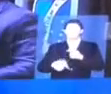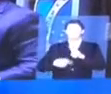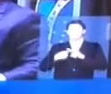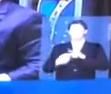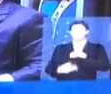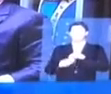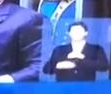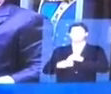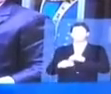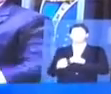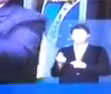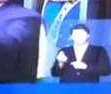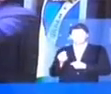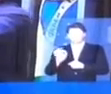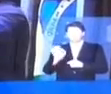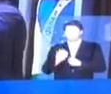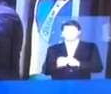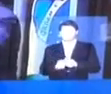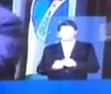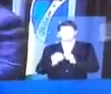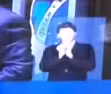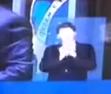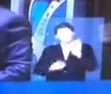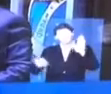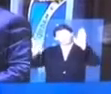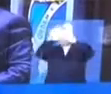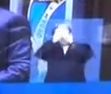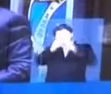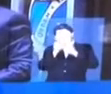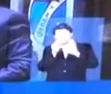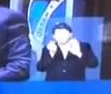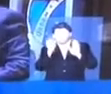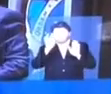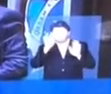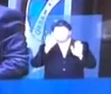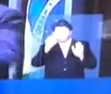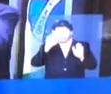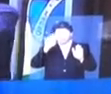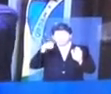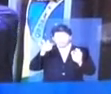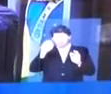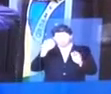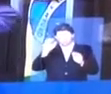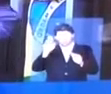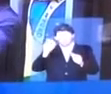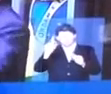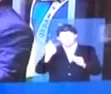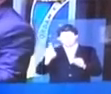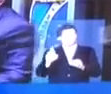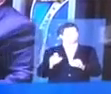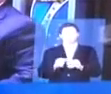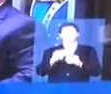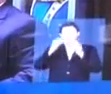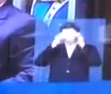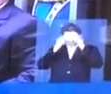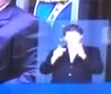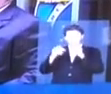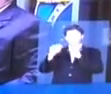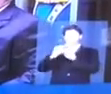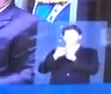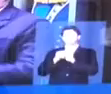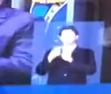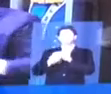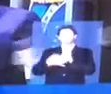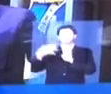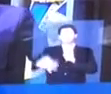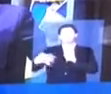A Comissão de Constituição e Justiça da Câmara dos Deputados acaba de aprovar a redução da menoridade penal de 18 para